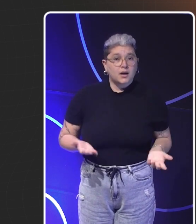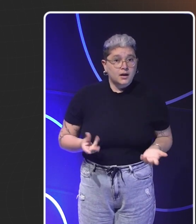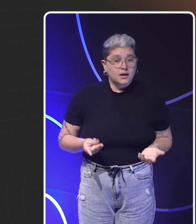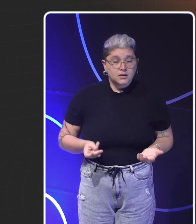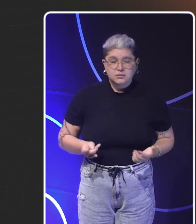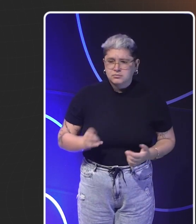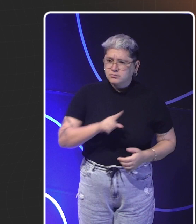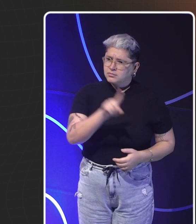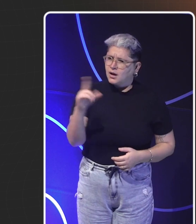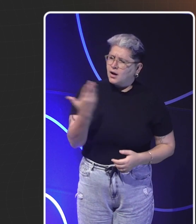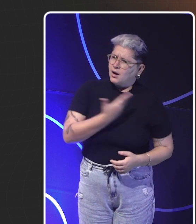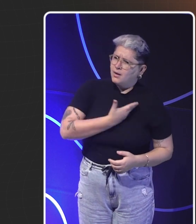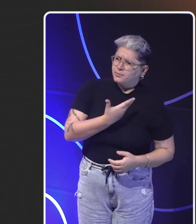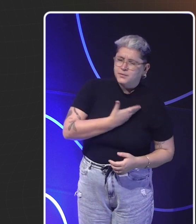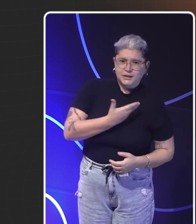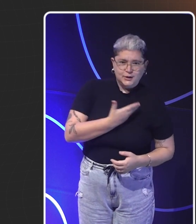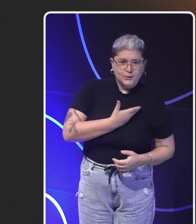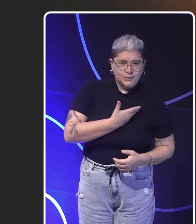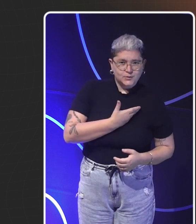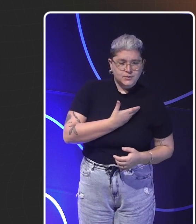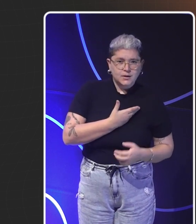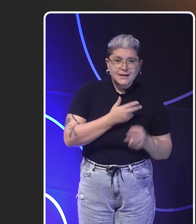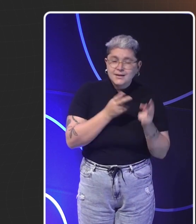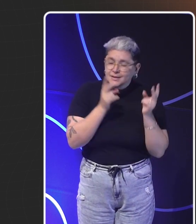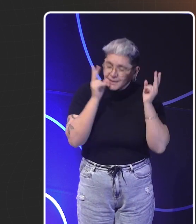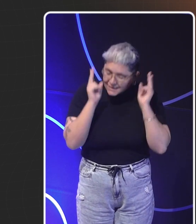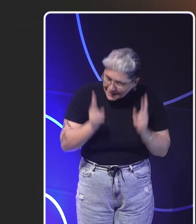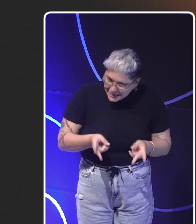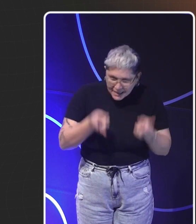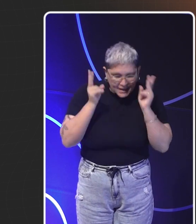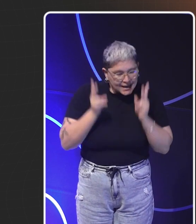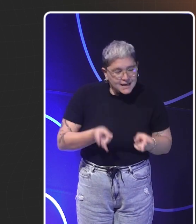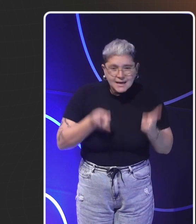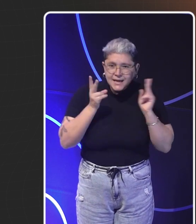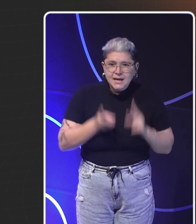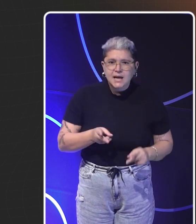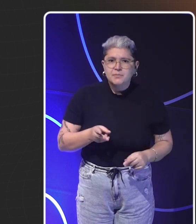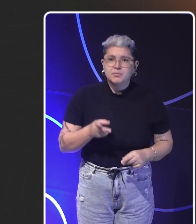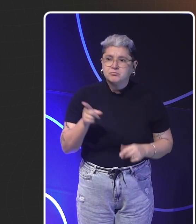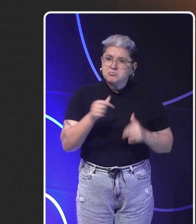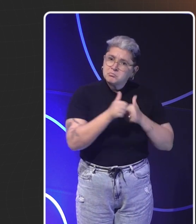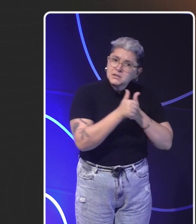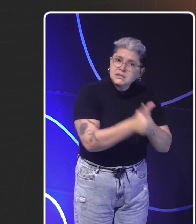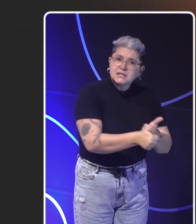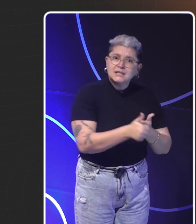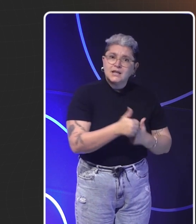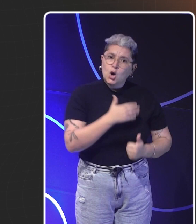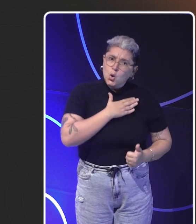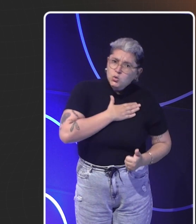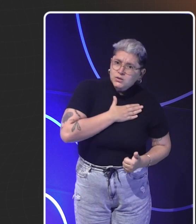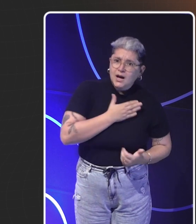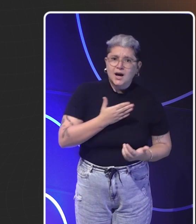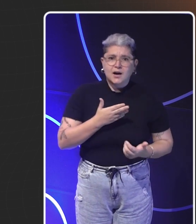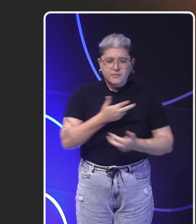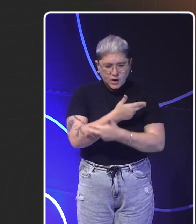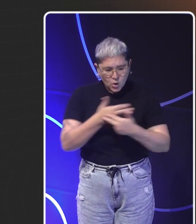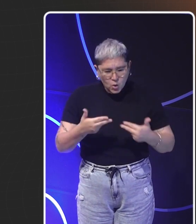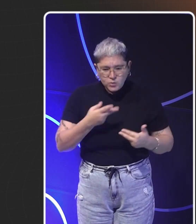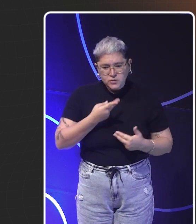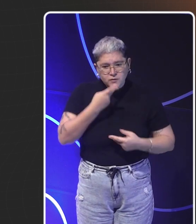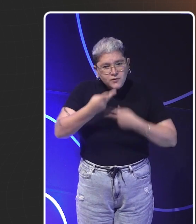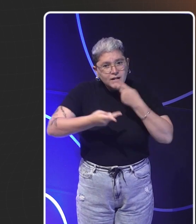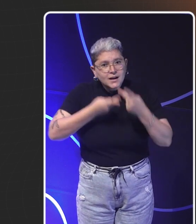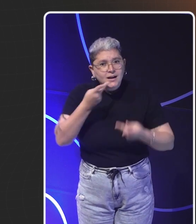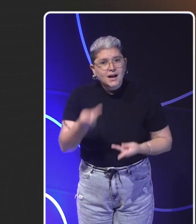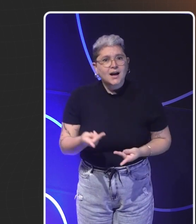meus amigos próximos, sempre me seguiam e gostavam de saber o que eu